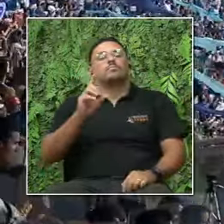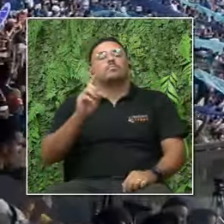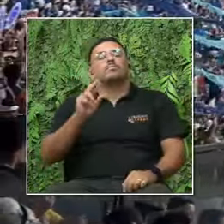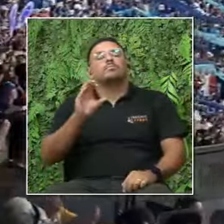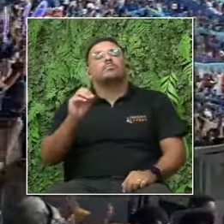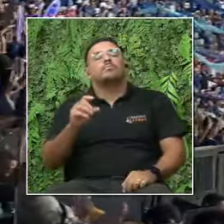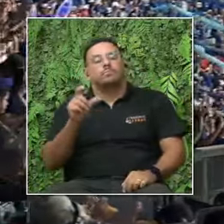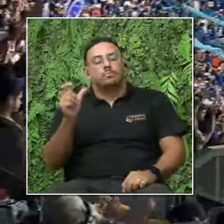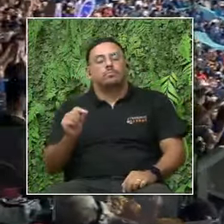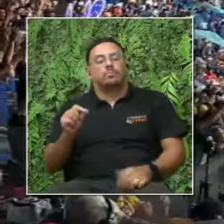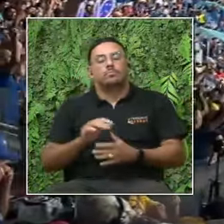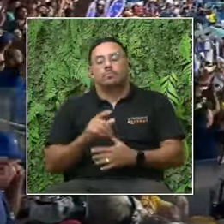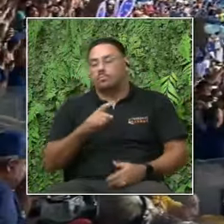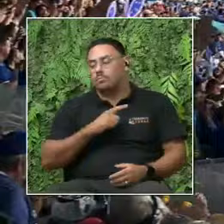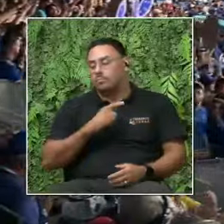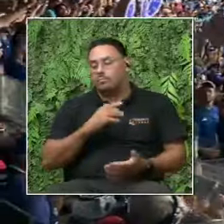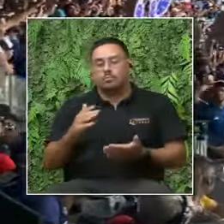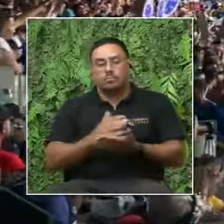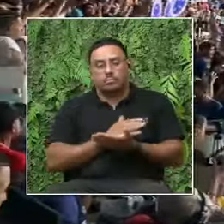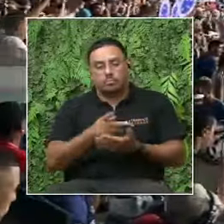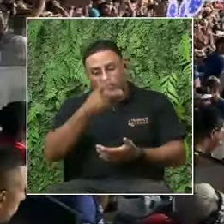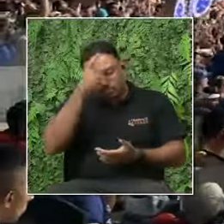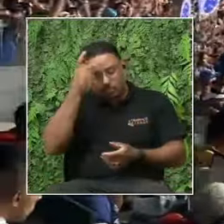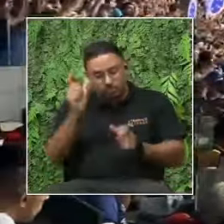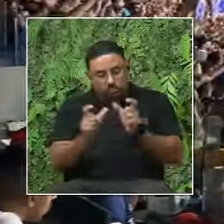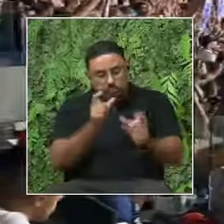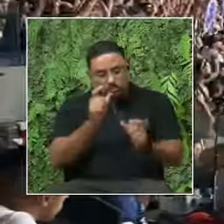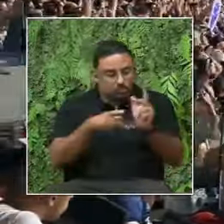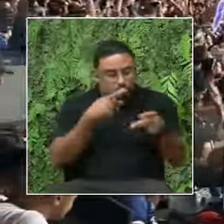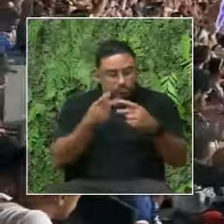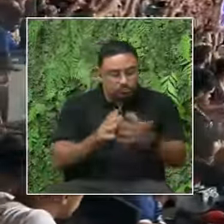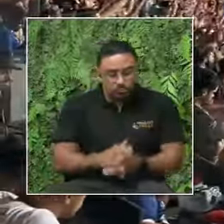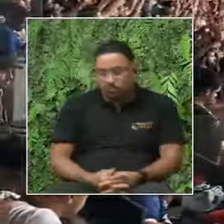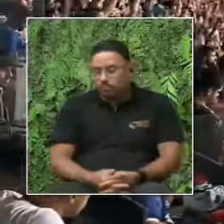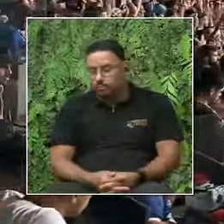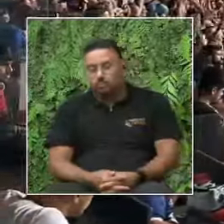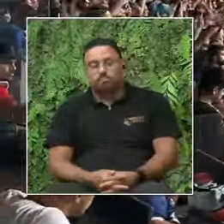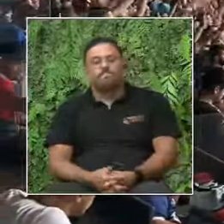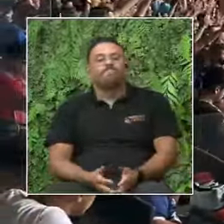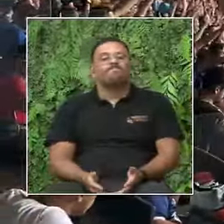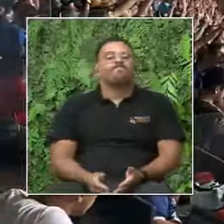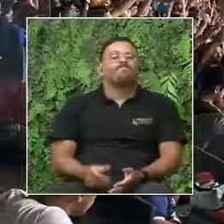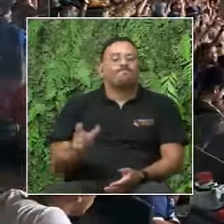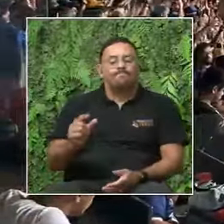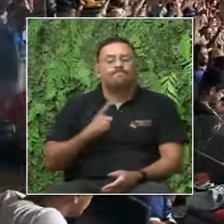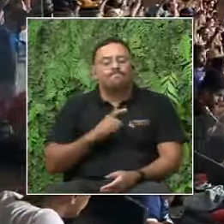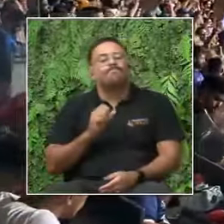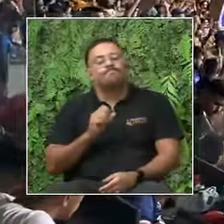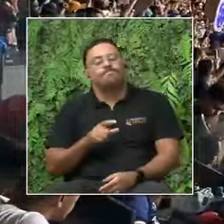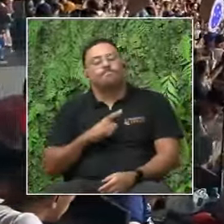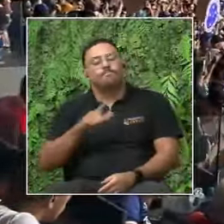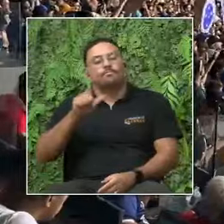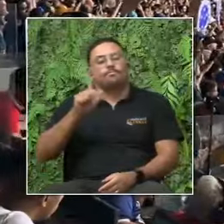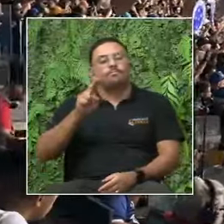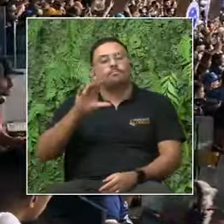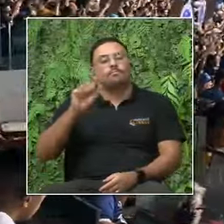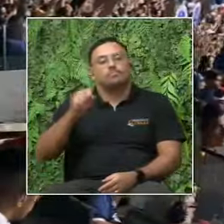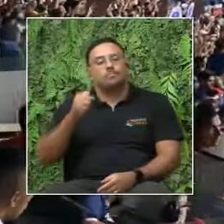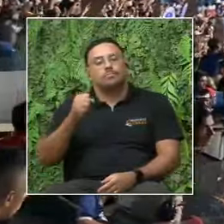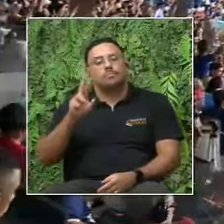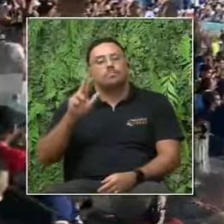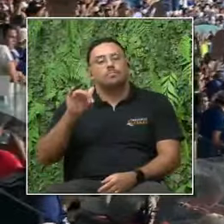ADR temos personagens do Cruzeiro para falar temos temos o Lucas Romero